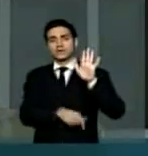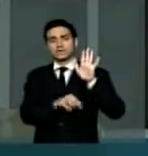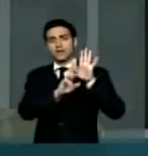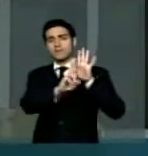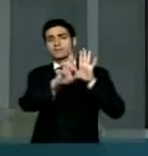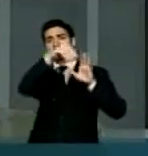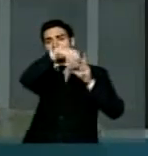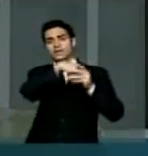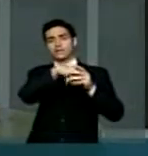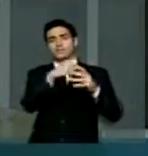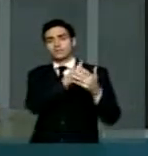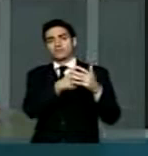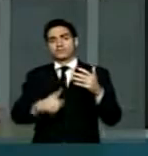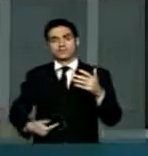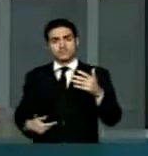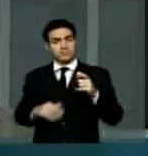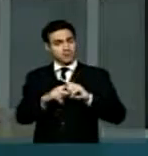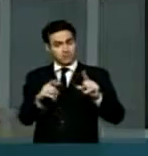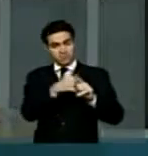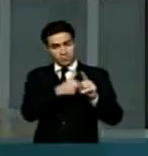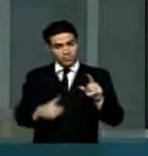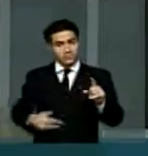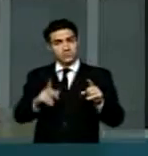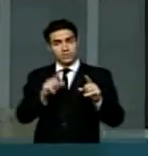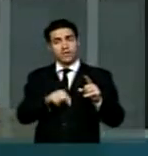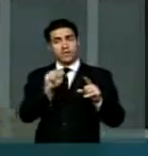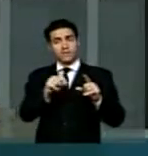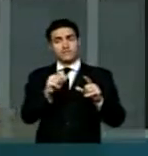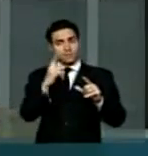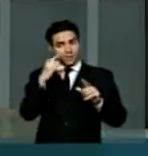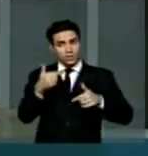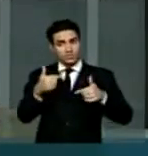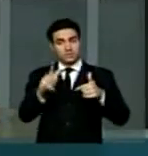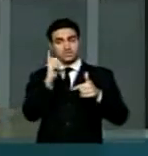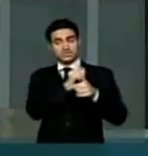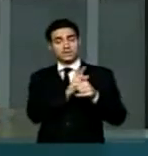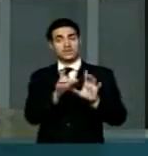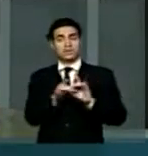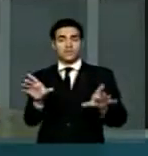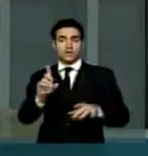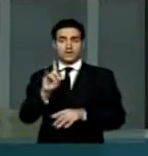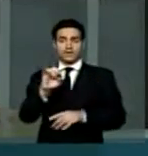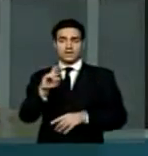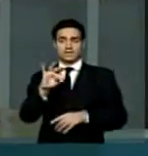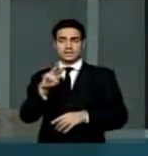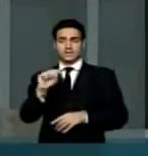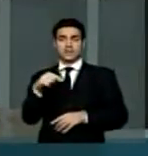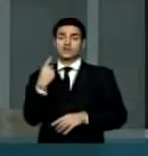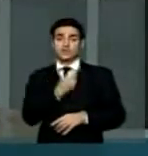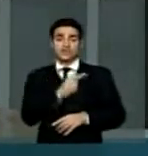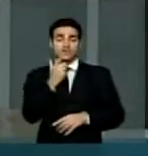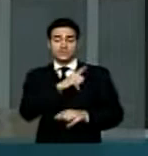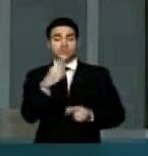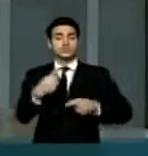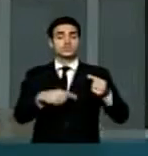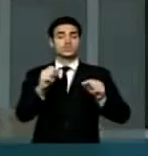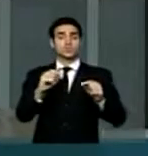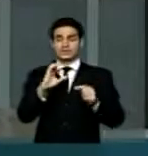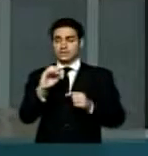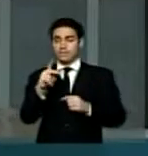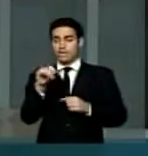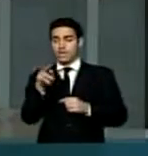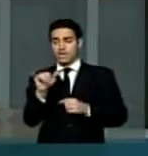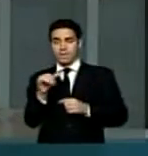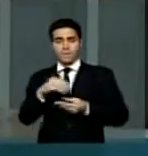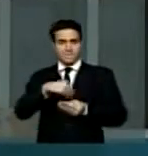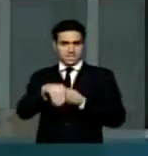dentro das instâncias que deveriam primar pela própria democracia. Nós estamos aqui discutindo uma CPI mista, onde se